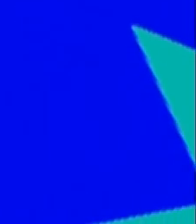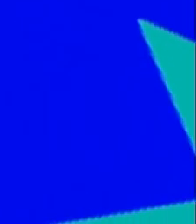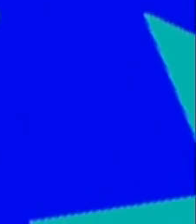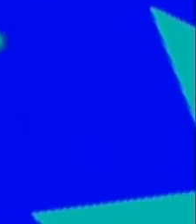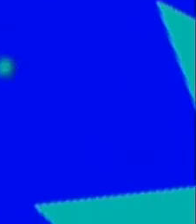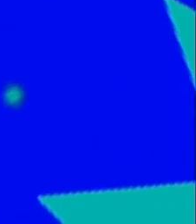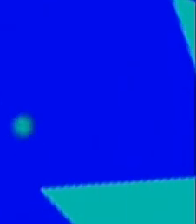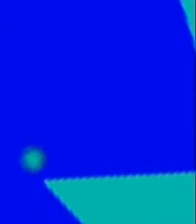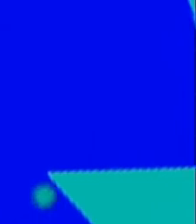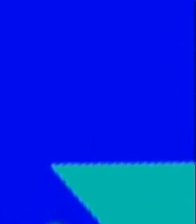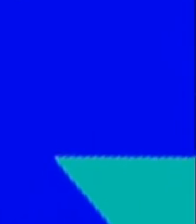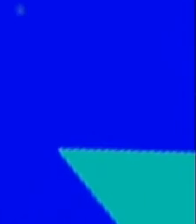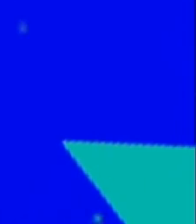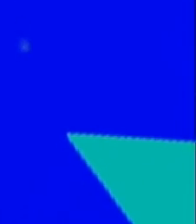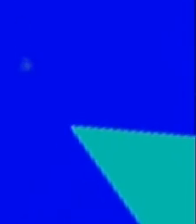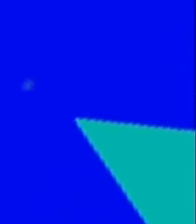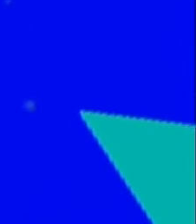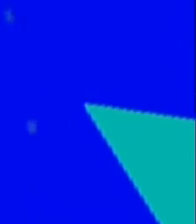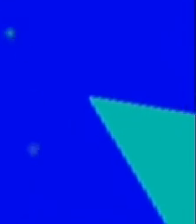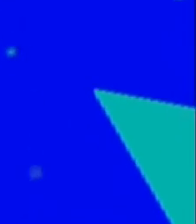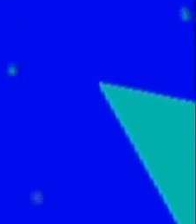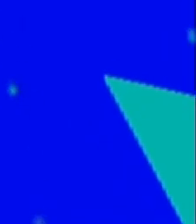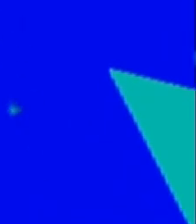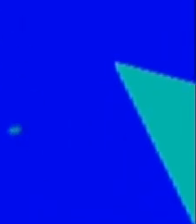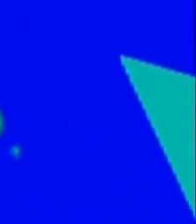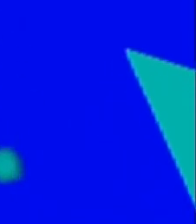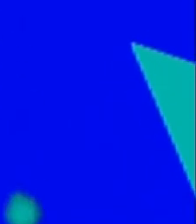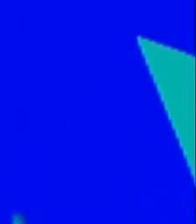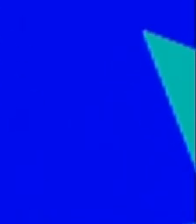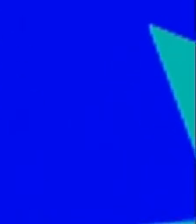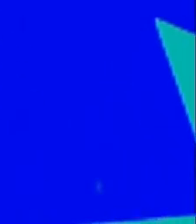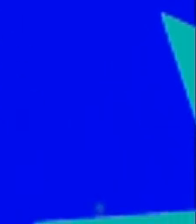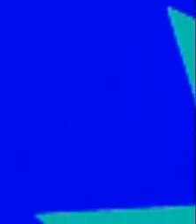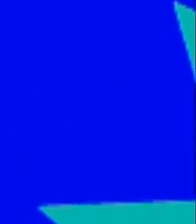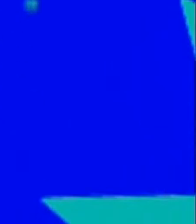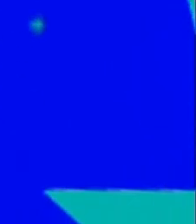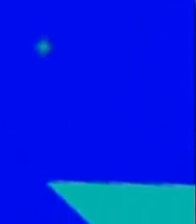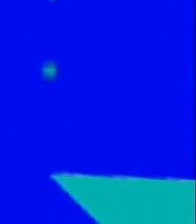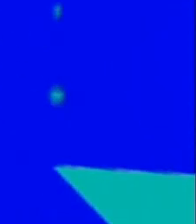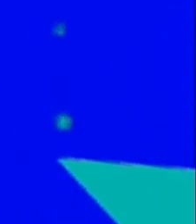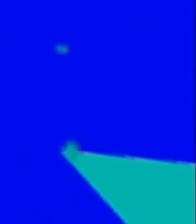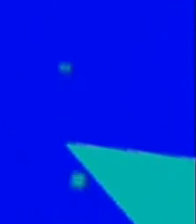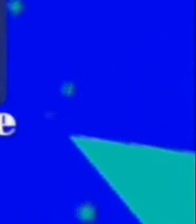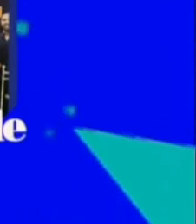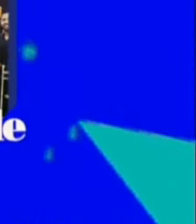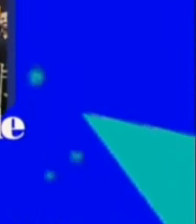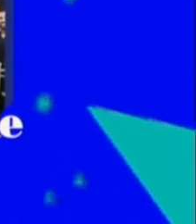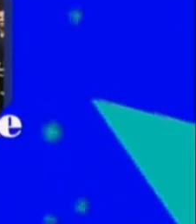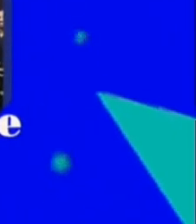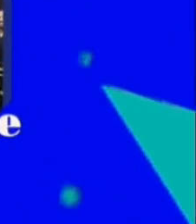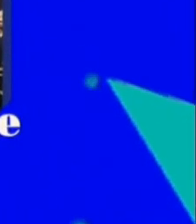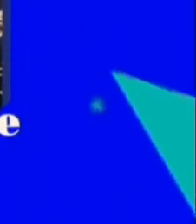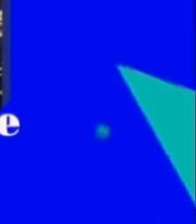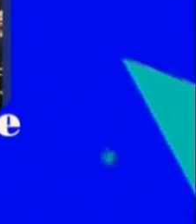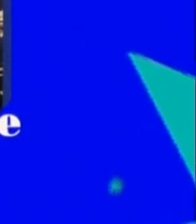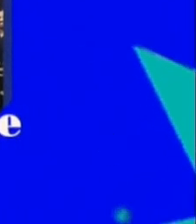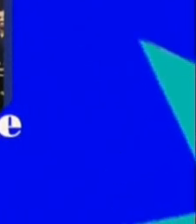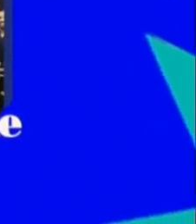Orquestra Filarmônica Multiarte da Amazônia, FILMA. Orquestra Paraense de